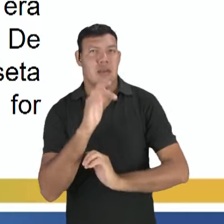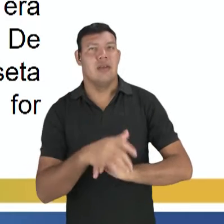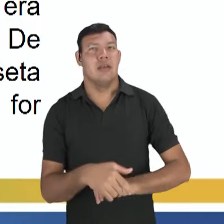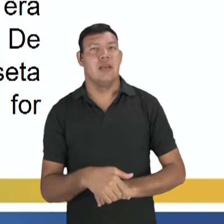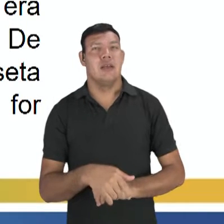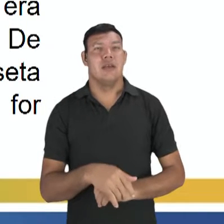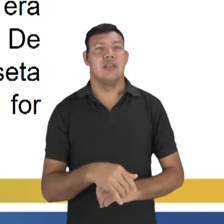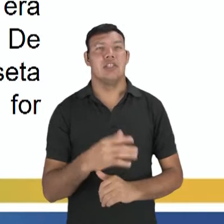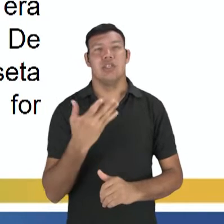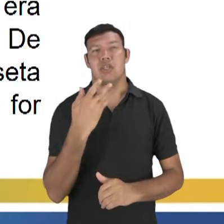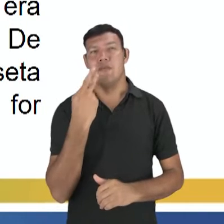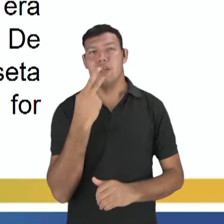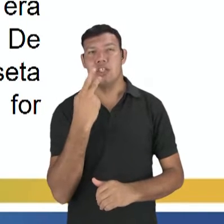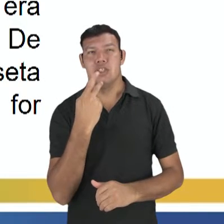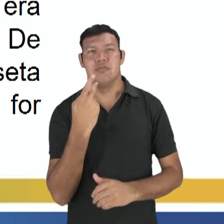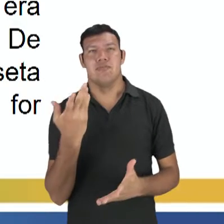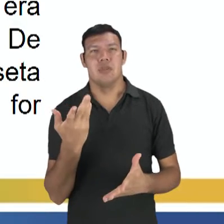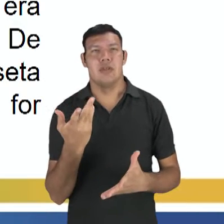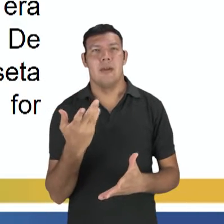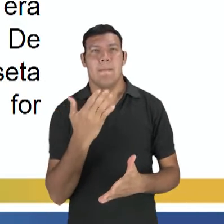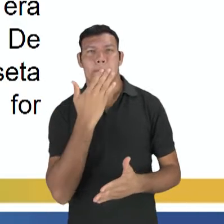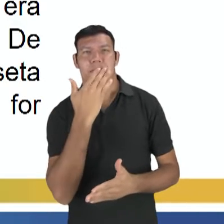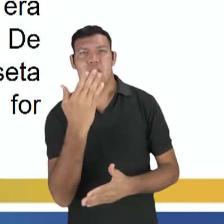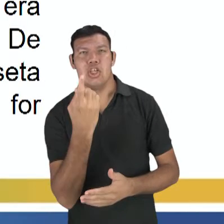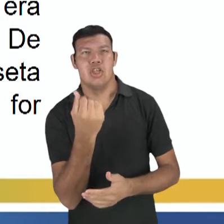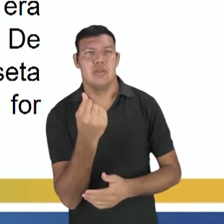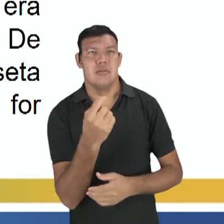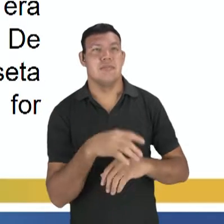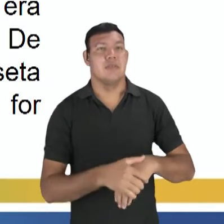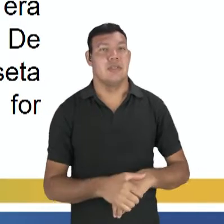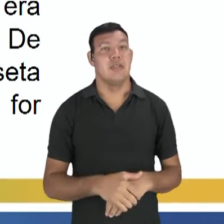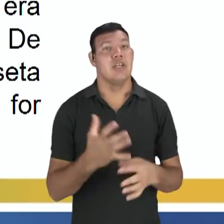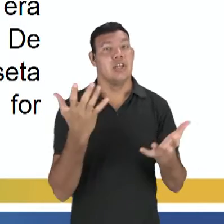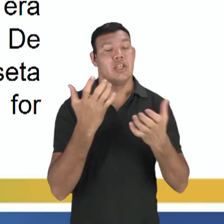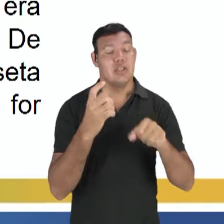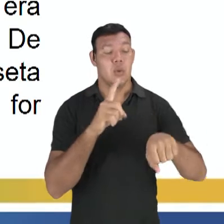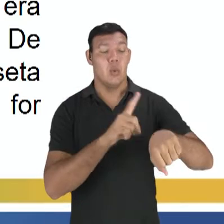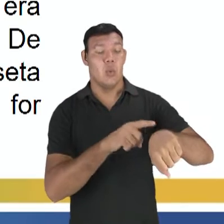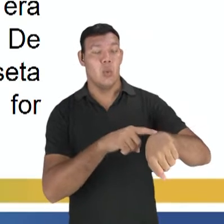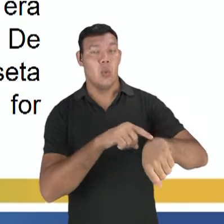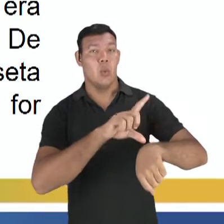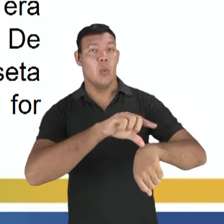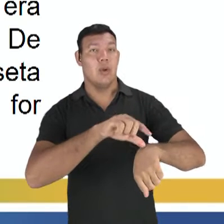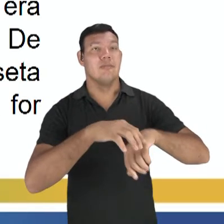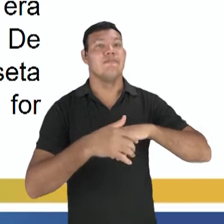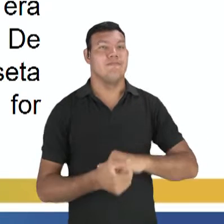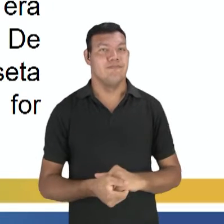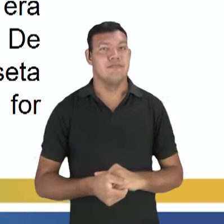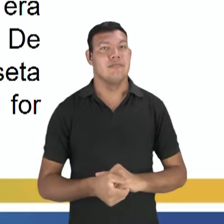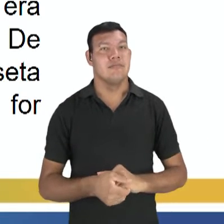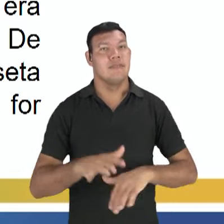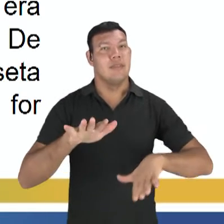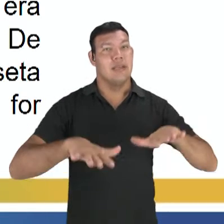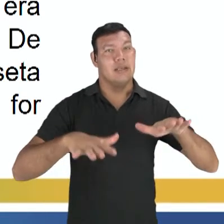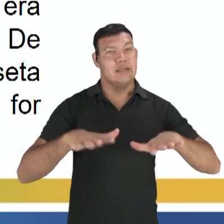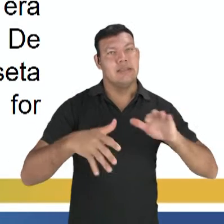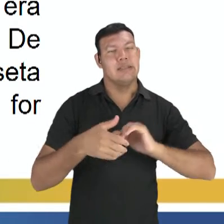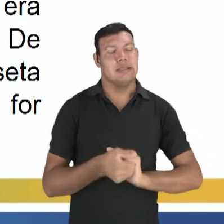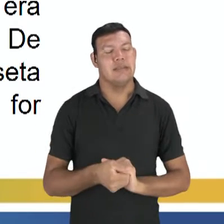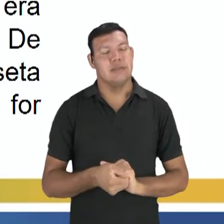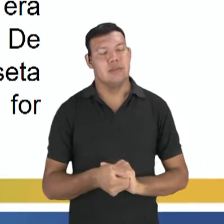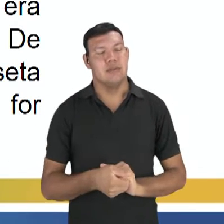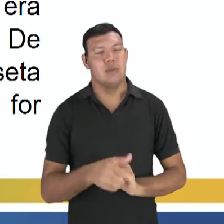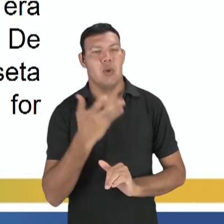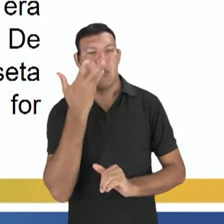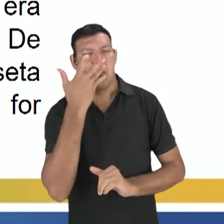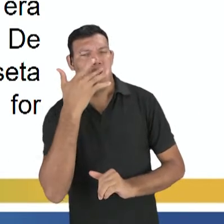de família, mas também não era um menino de rua. É assim que a gente divide. Menino de família é aquele